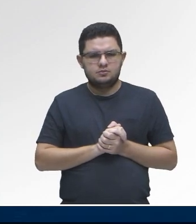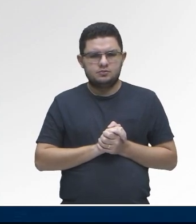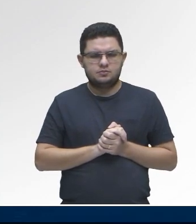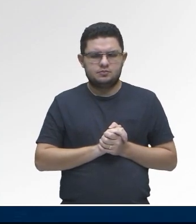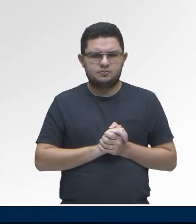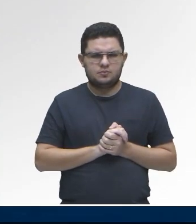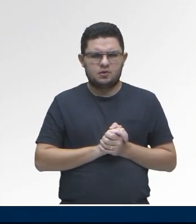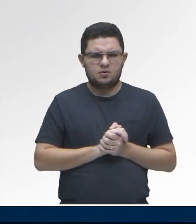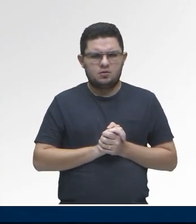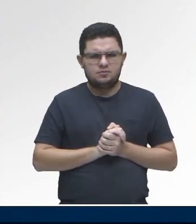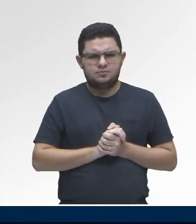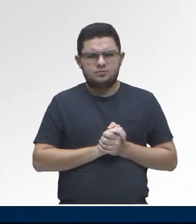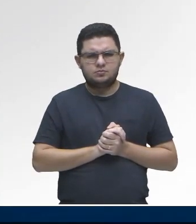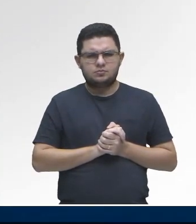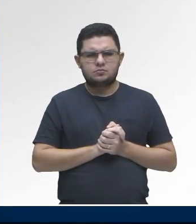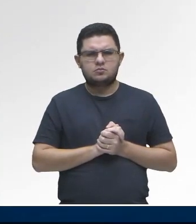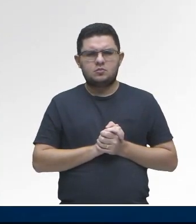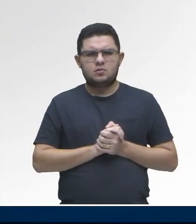Mostra aqui para vocês, ó.